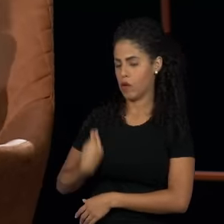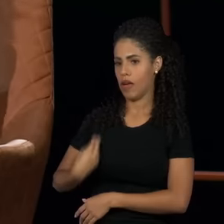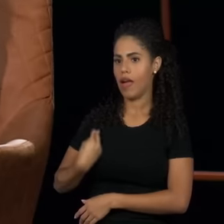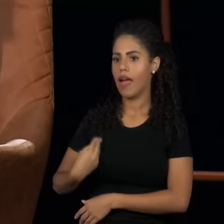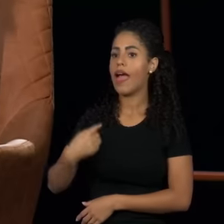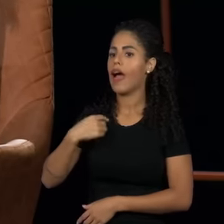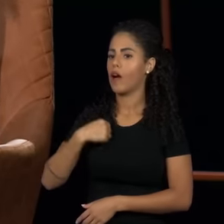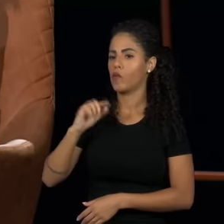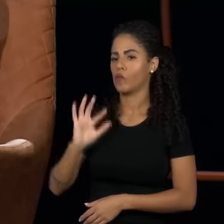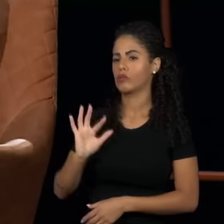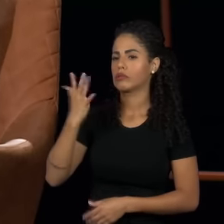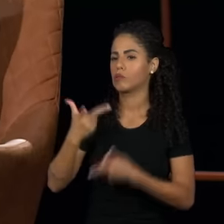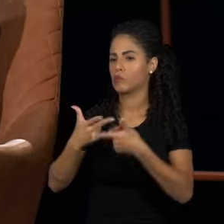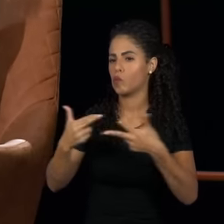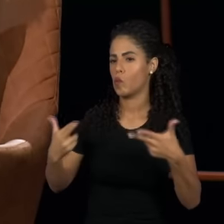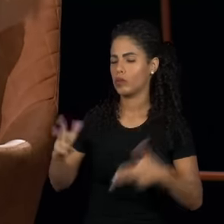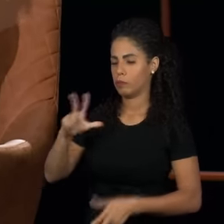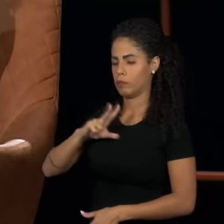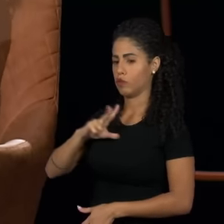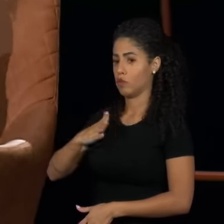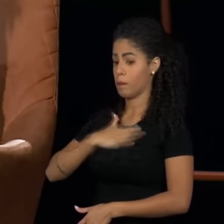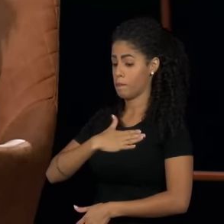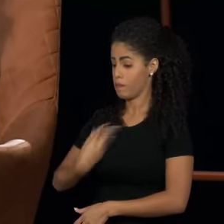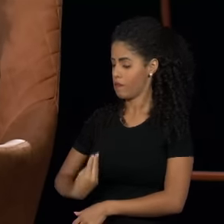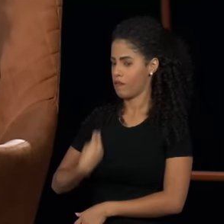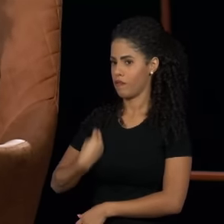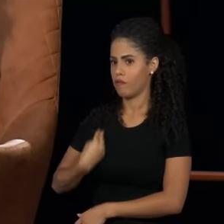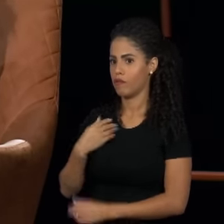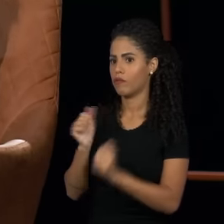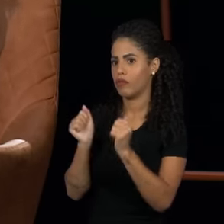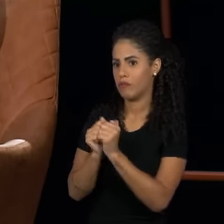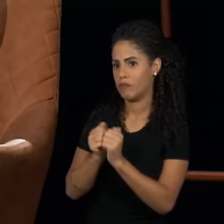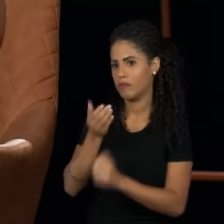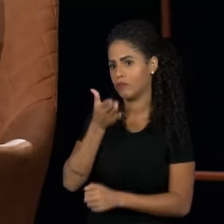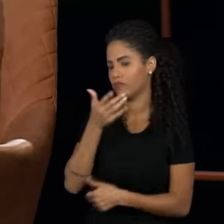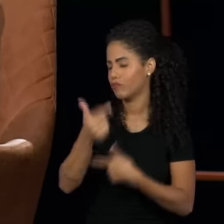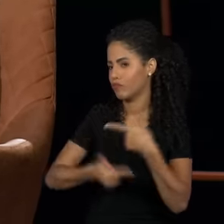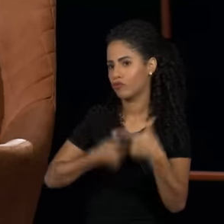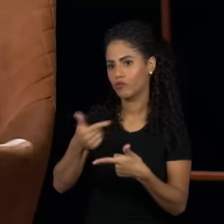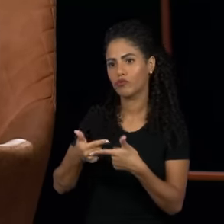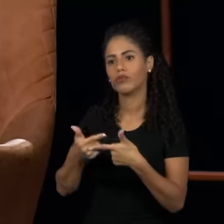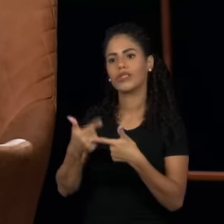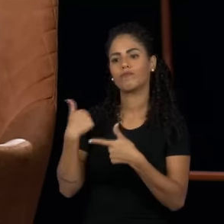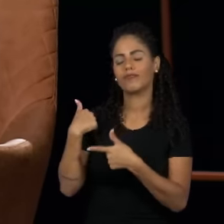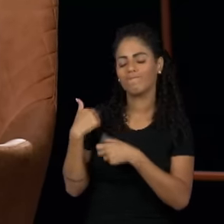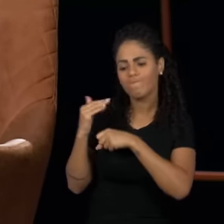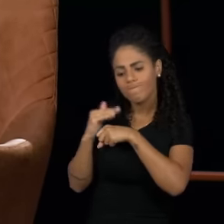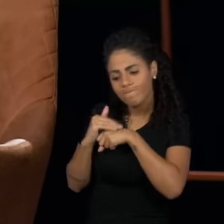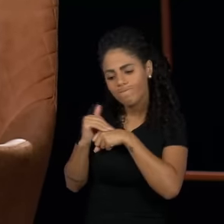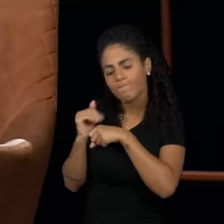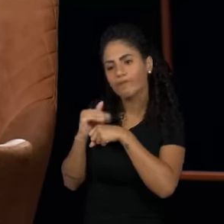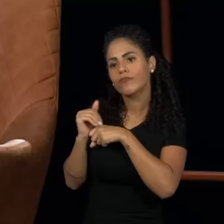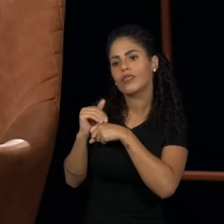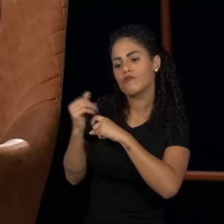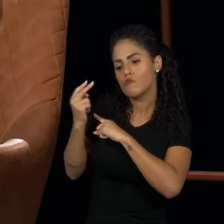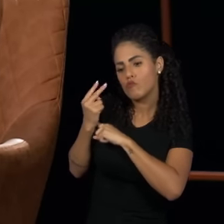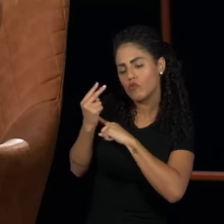pessoais muito difíceis. E eu estava com um amigo em cena, que me apoiou. Então, isso não tem